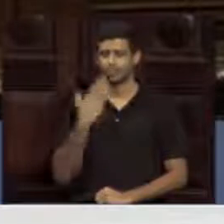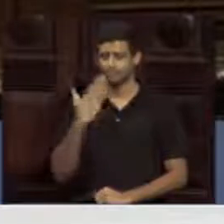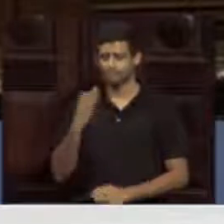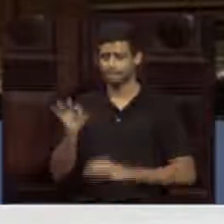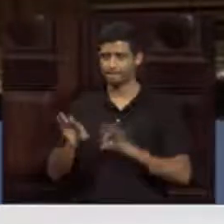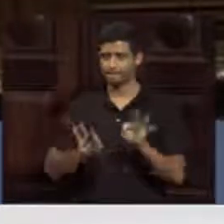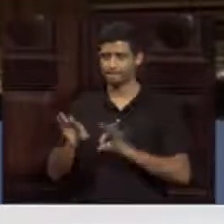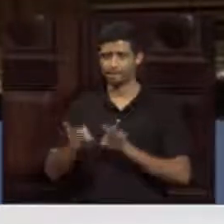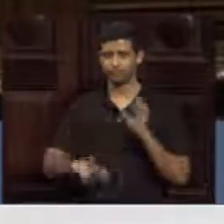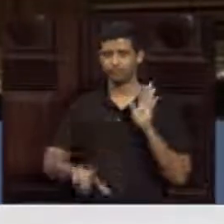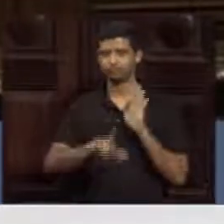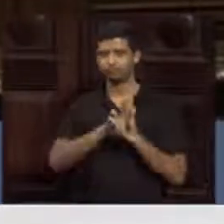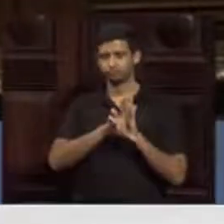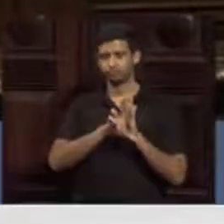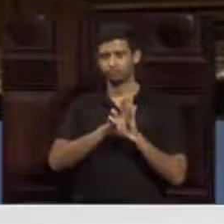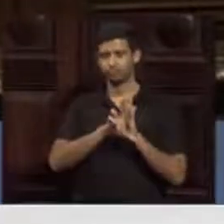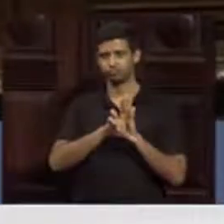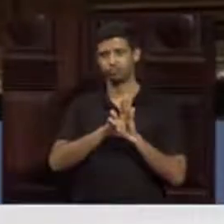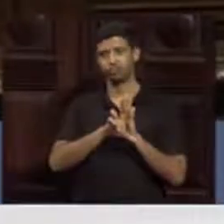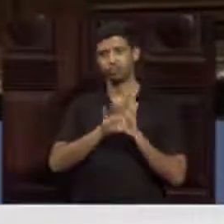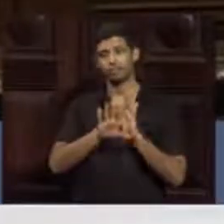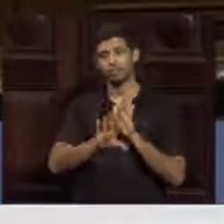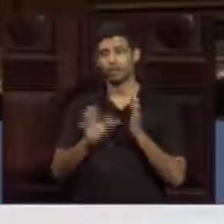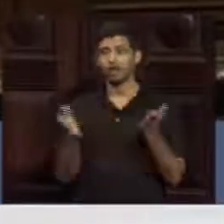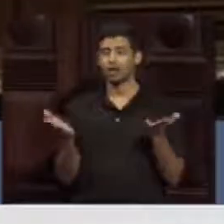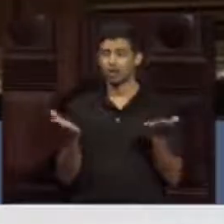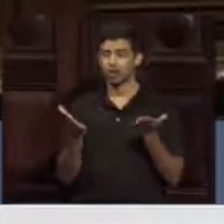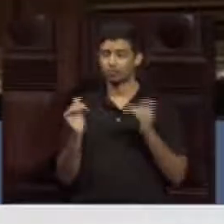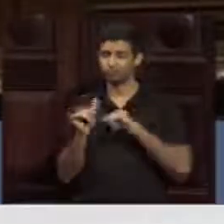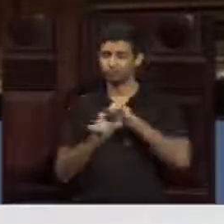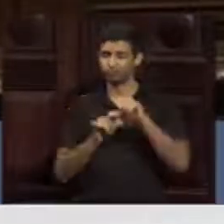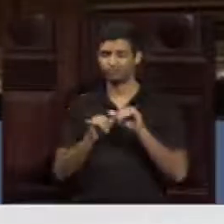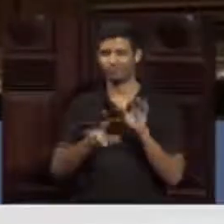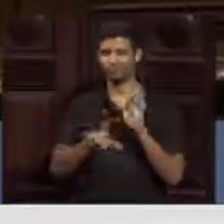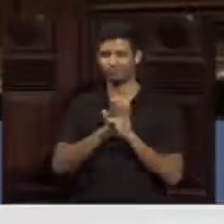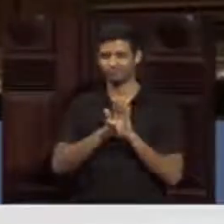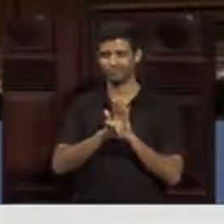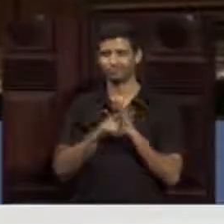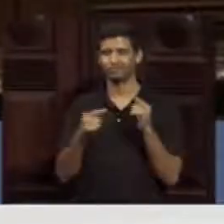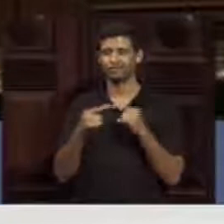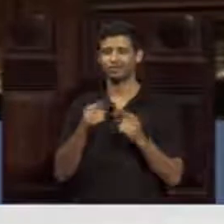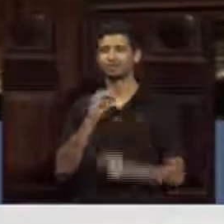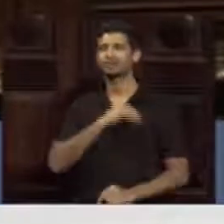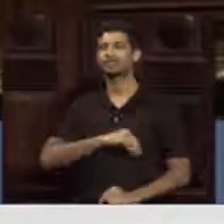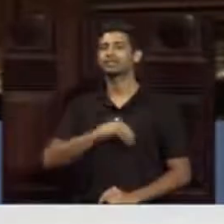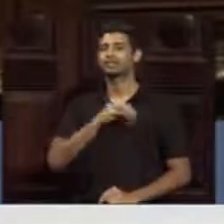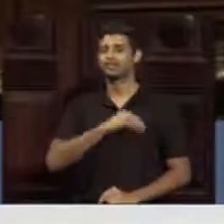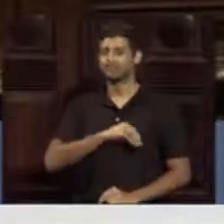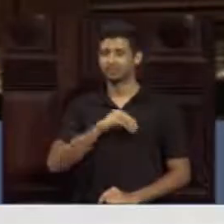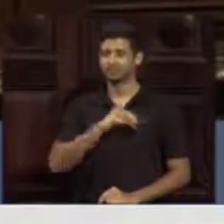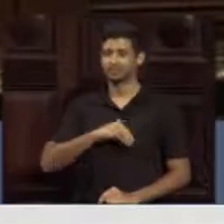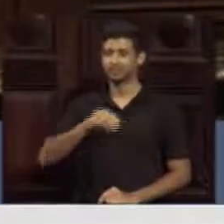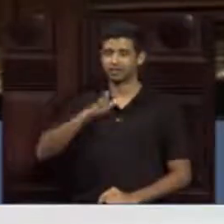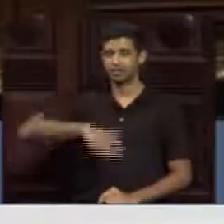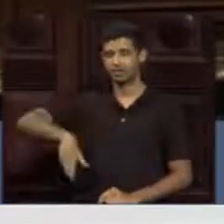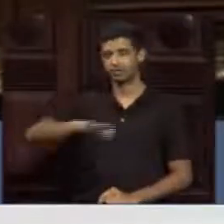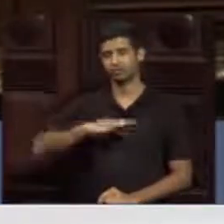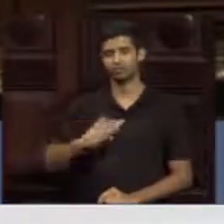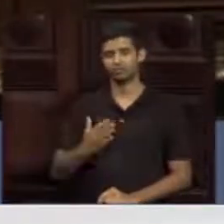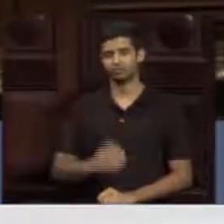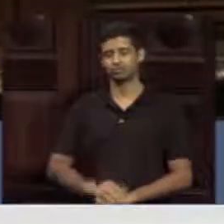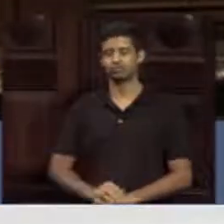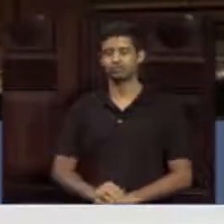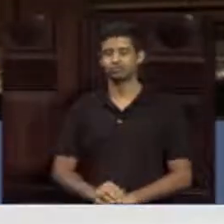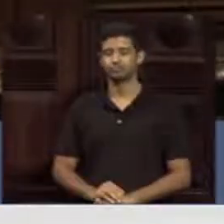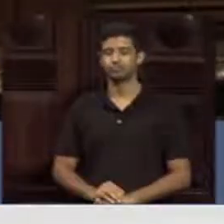de lei, que hoje já é lei, do piso regional.